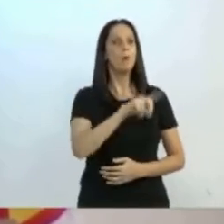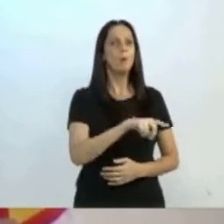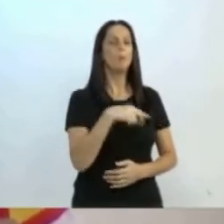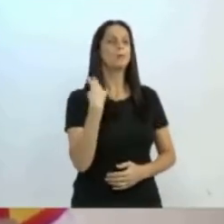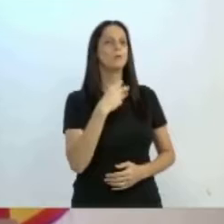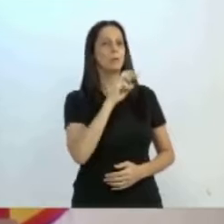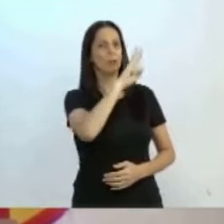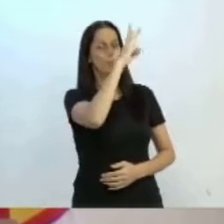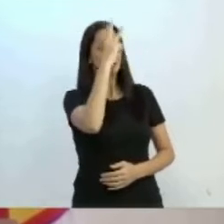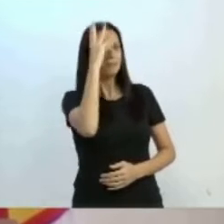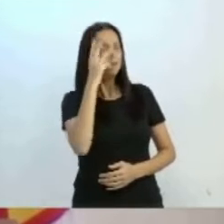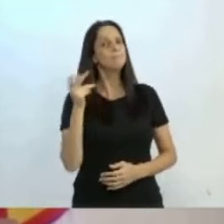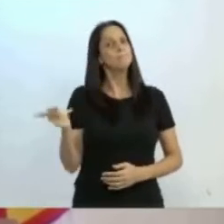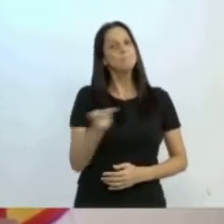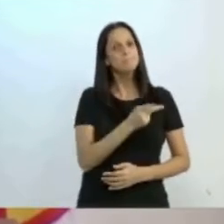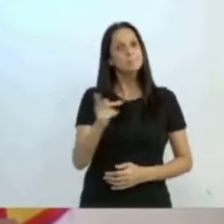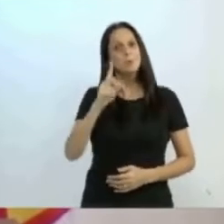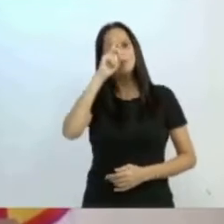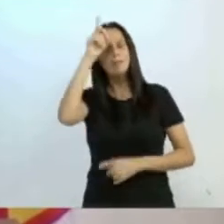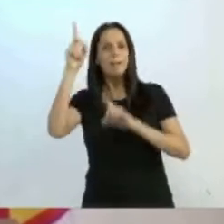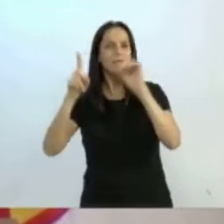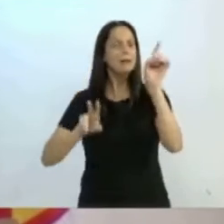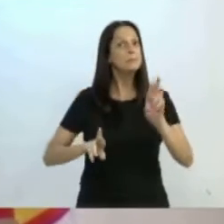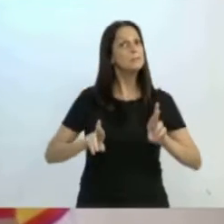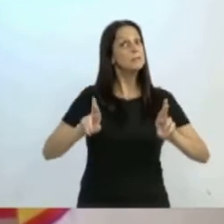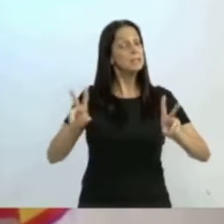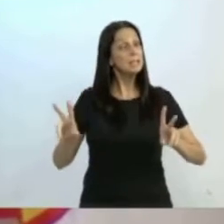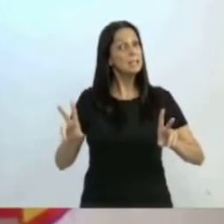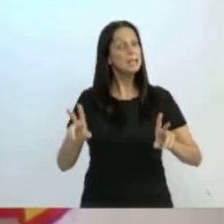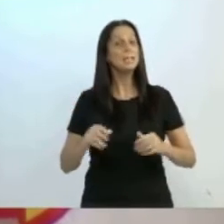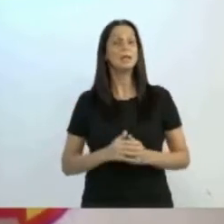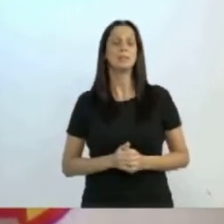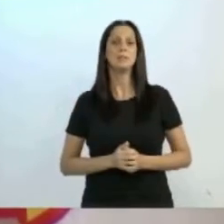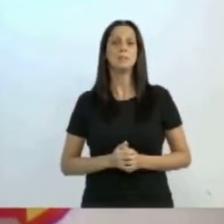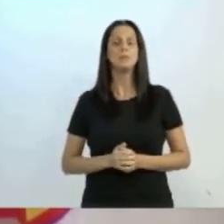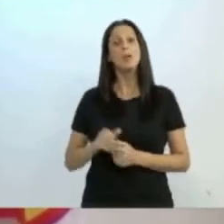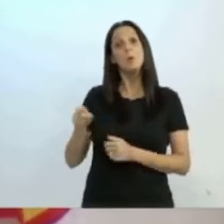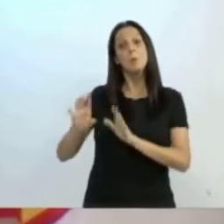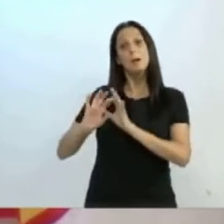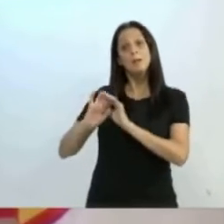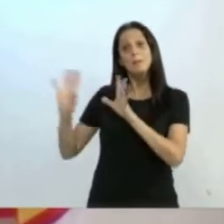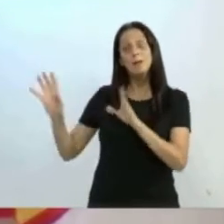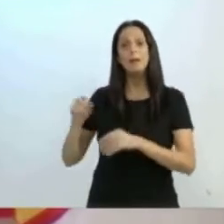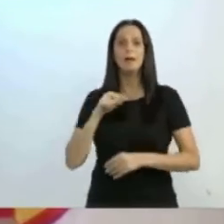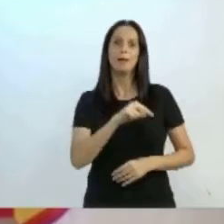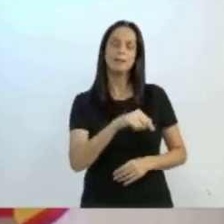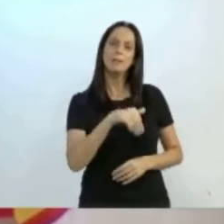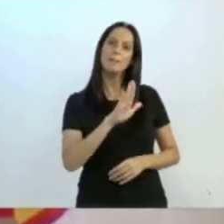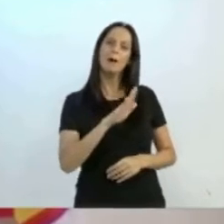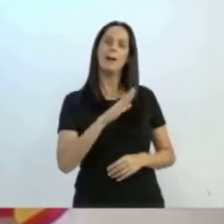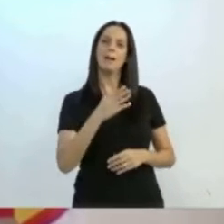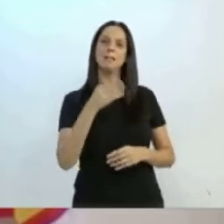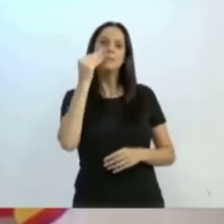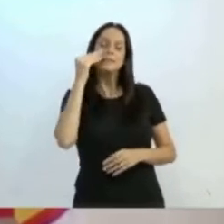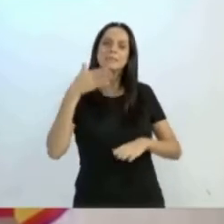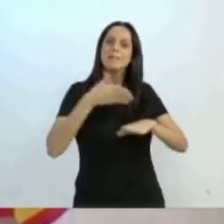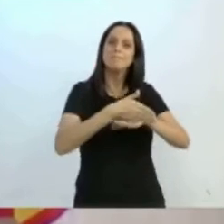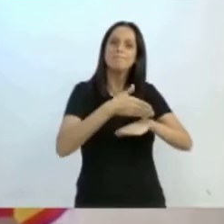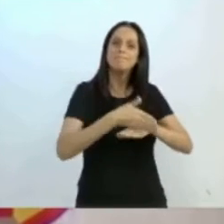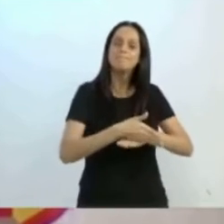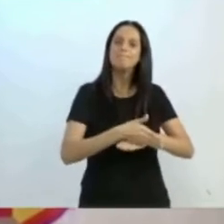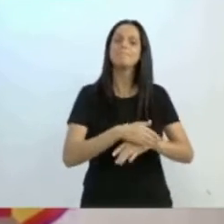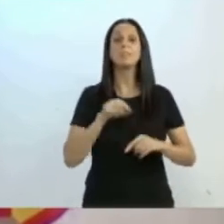ideia mas é liberar o outro a ideia mais intervencionista questão 22